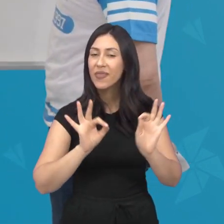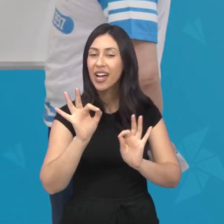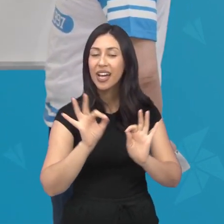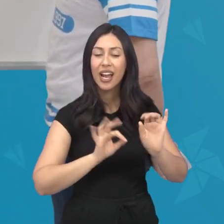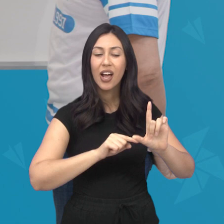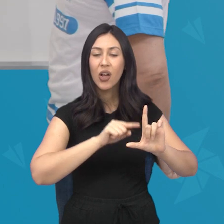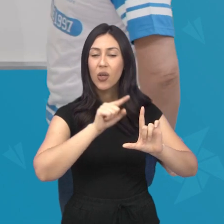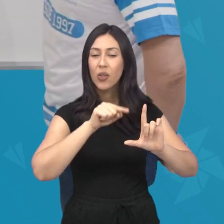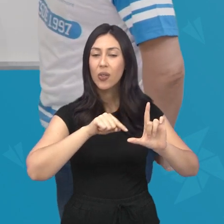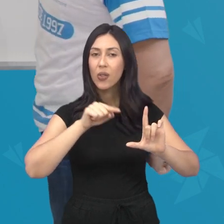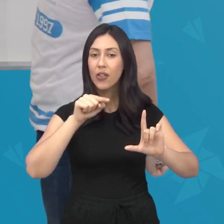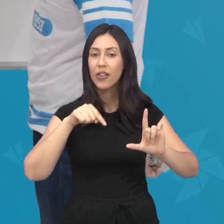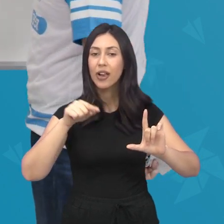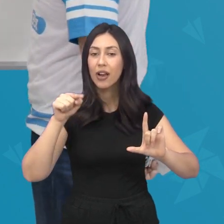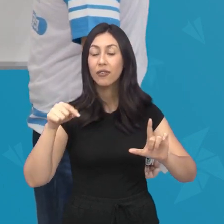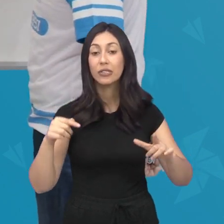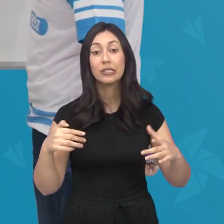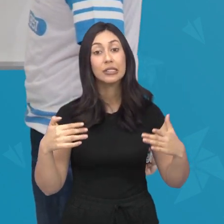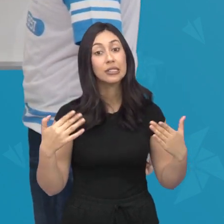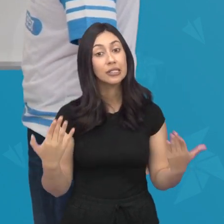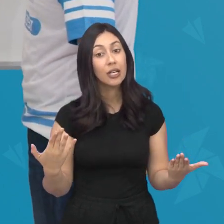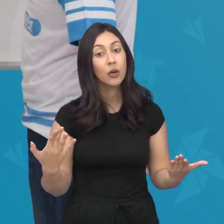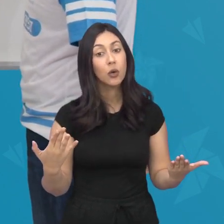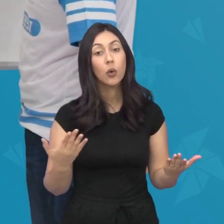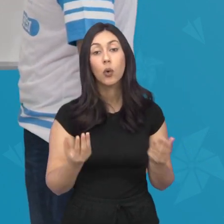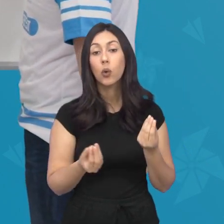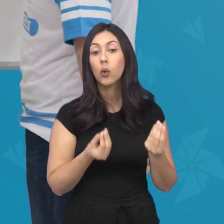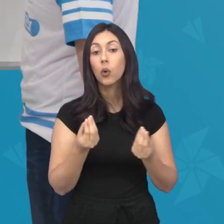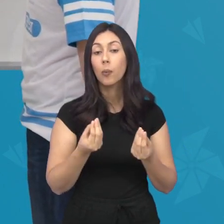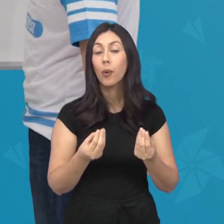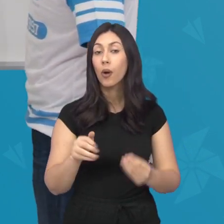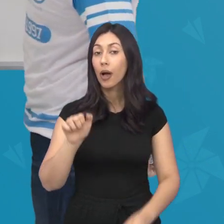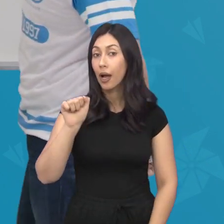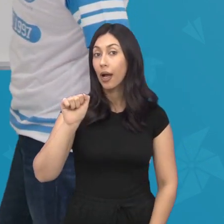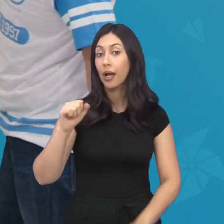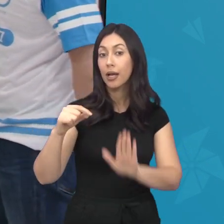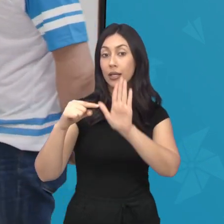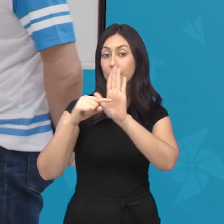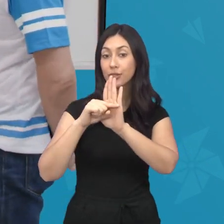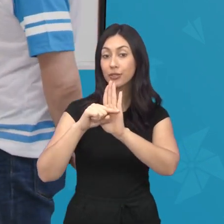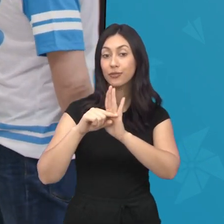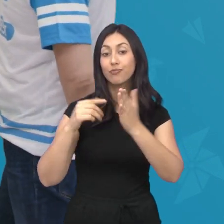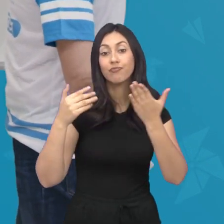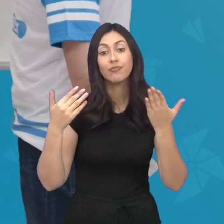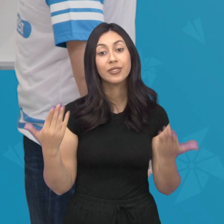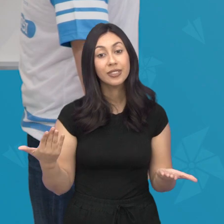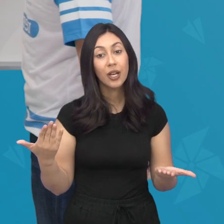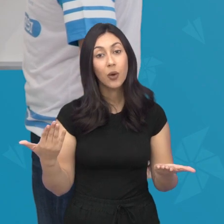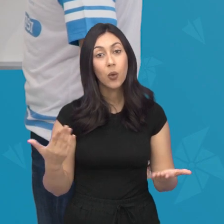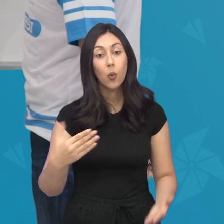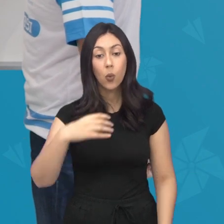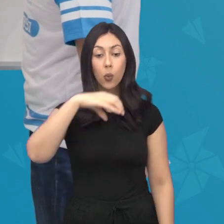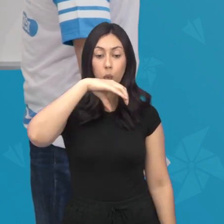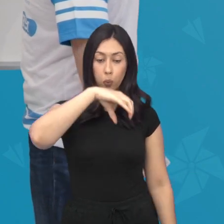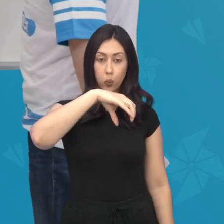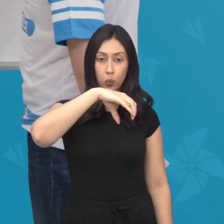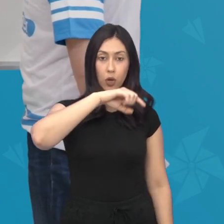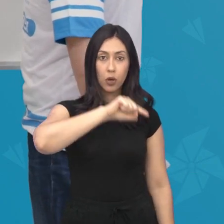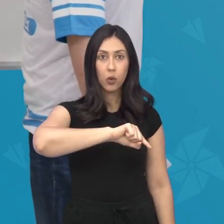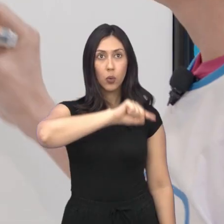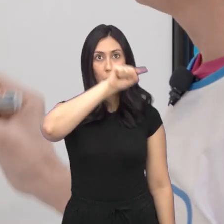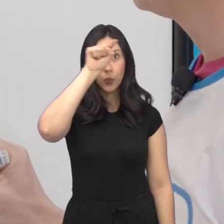o jeitão dessa função aqui. Então ela vai ser um negócio assim, ó. O A é negativo, então vai ser um negócio